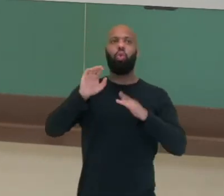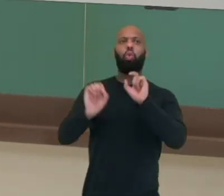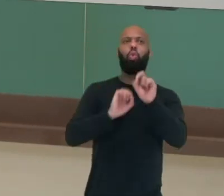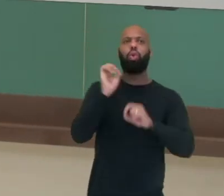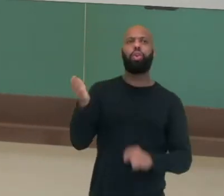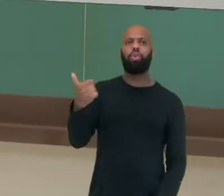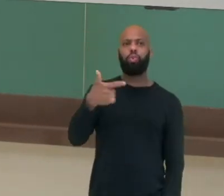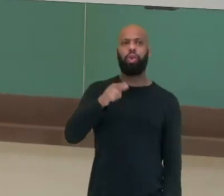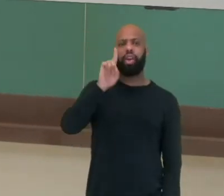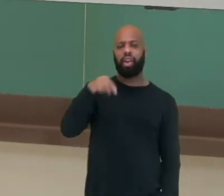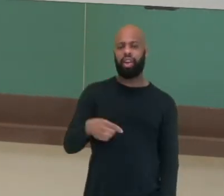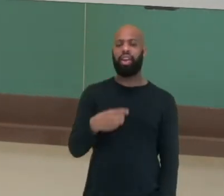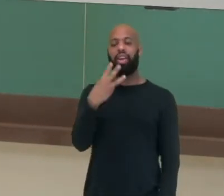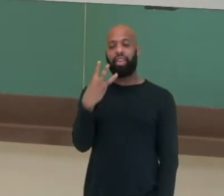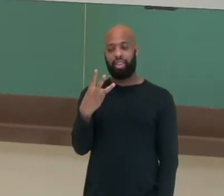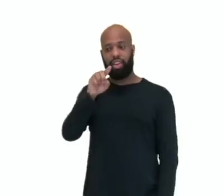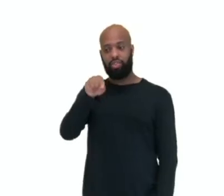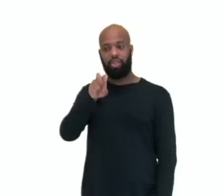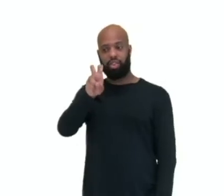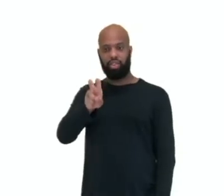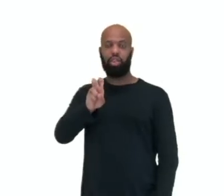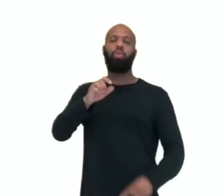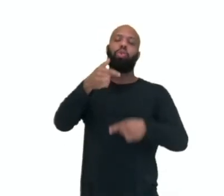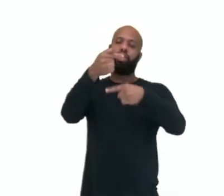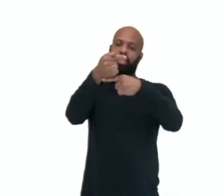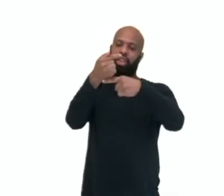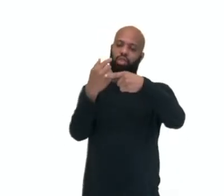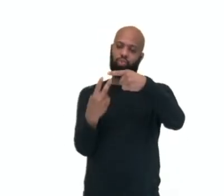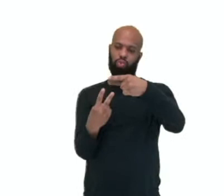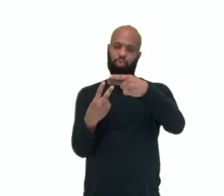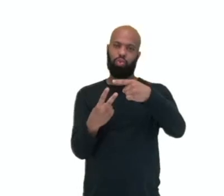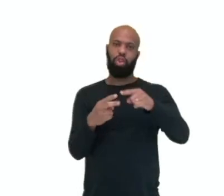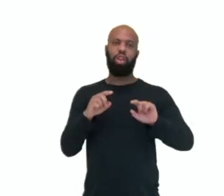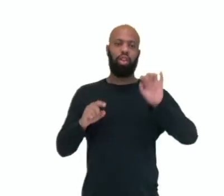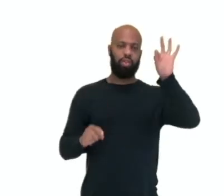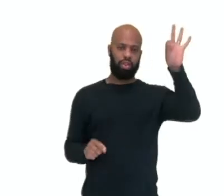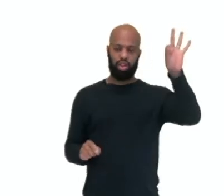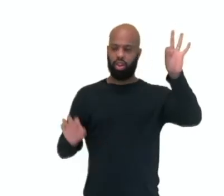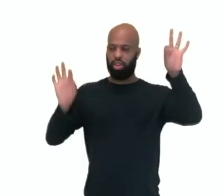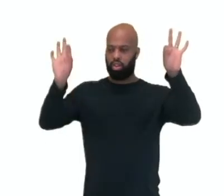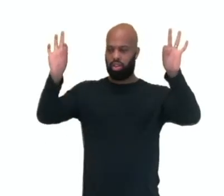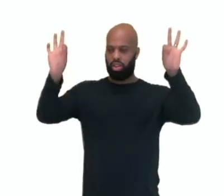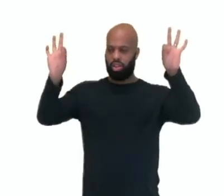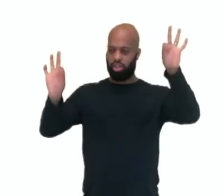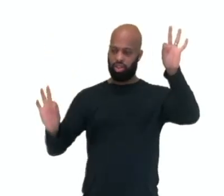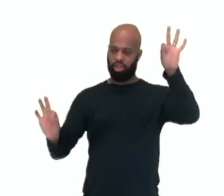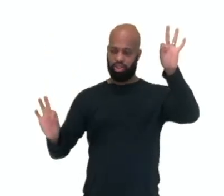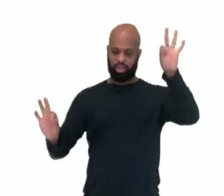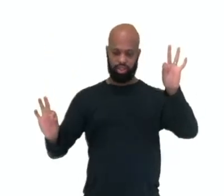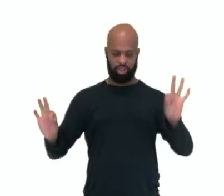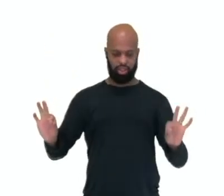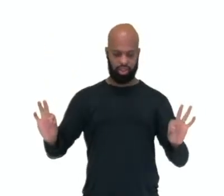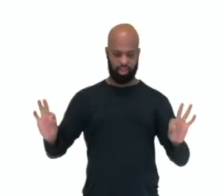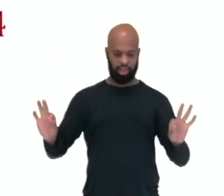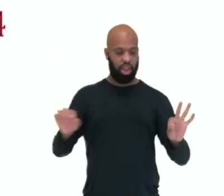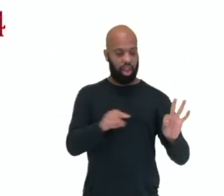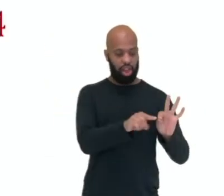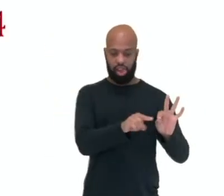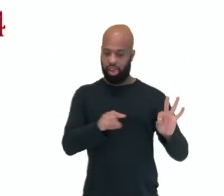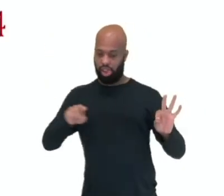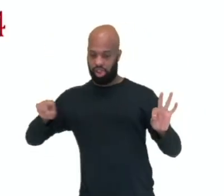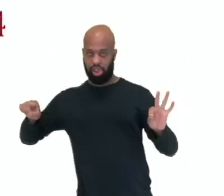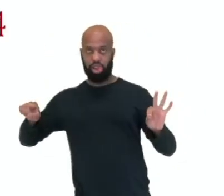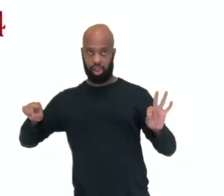Então, os valores que vão satisfazer essa equação logarítmica é todo o valor de x maior que 7 sobre